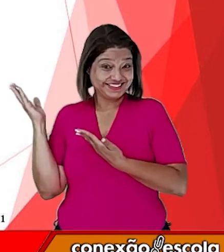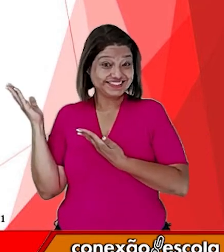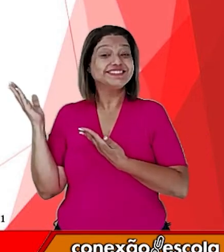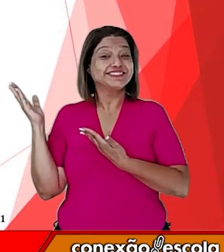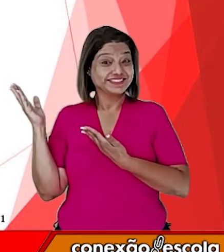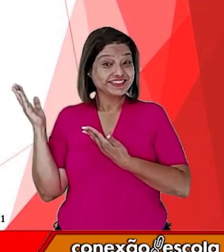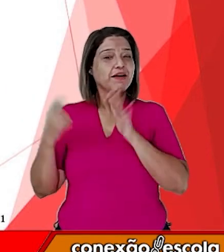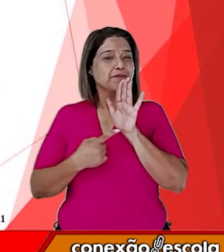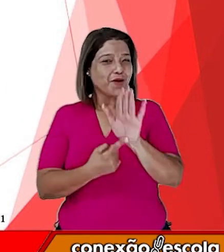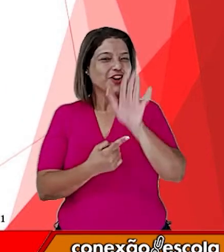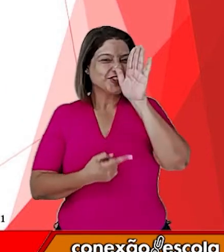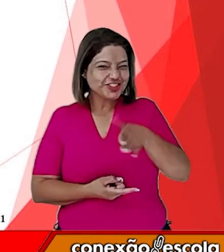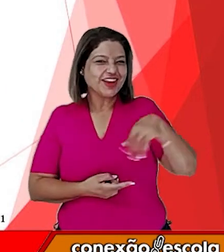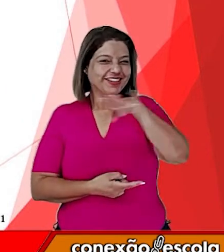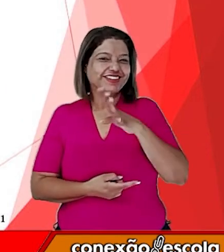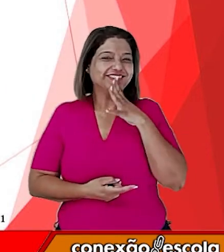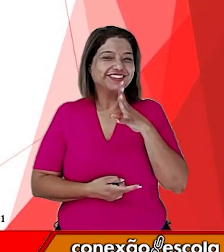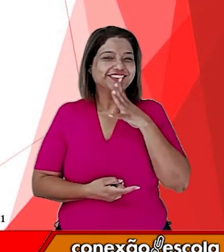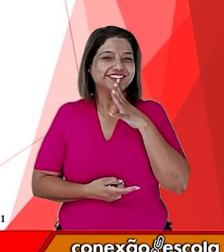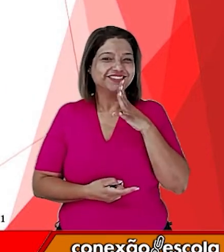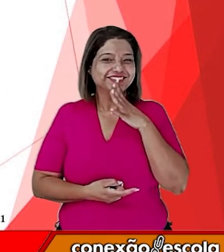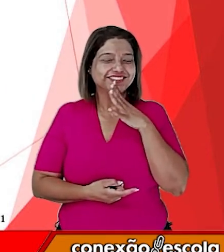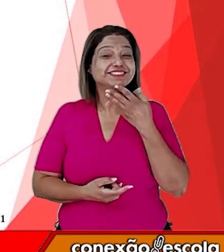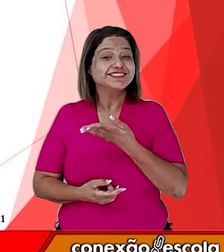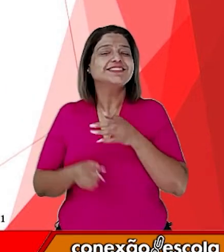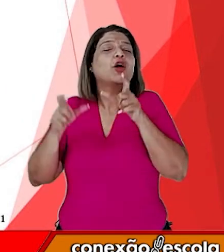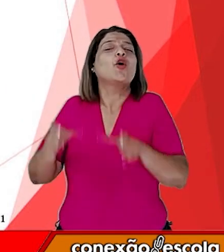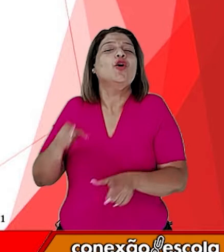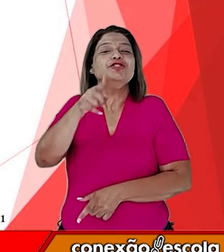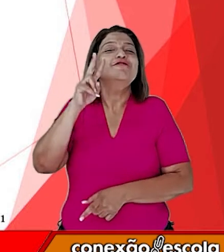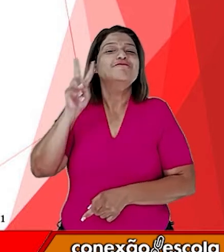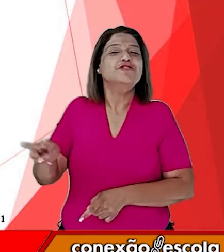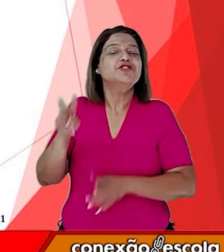Já viram a imagem da Rosa dos Ventos por aí? Onde?